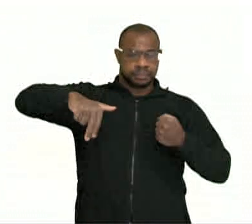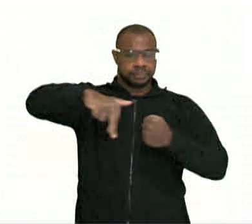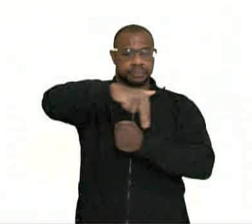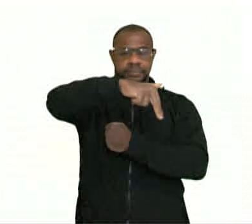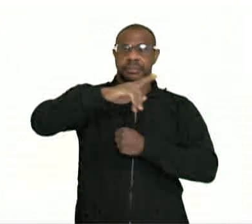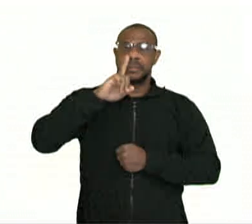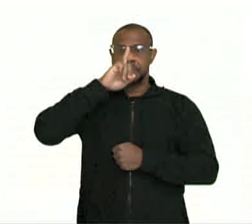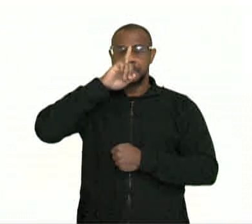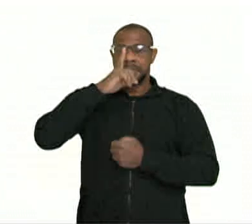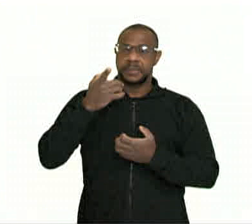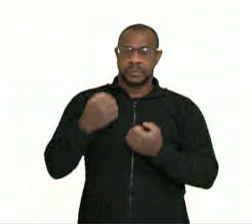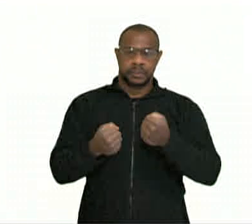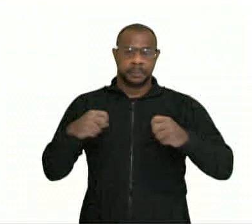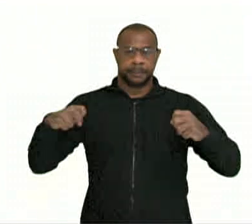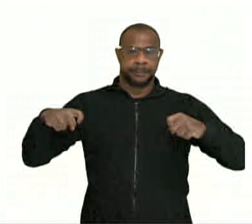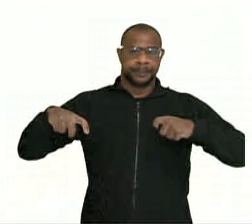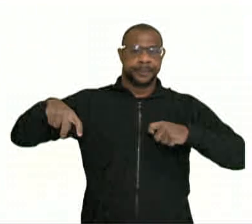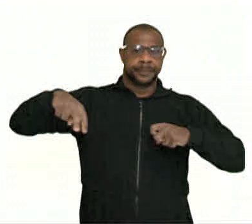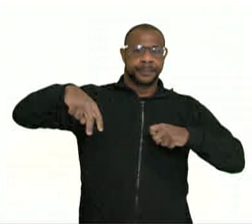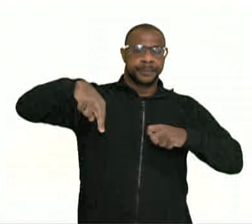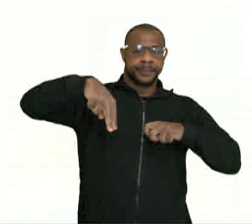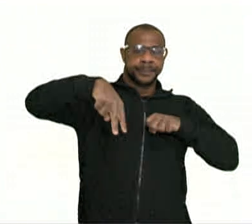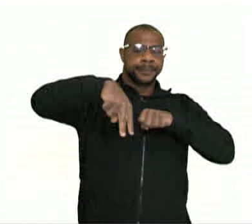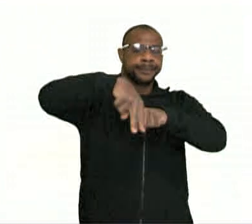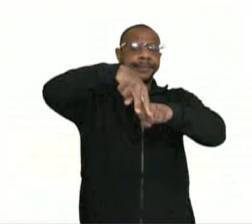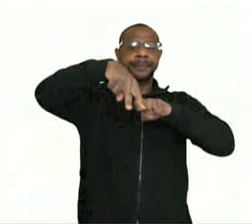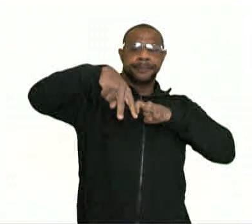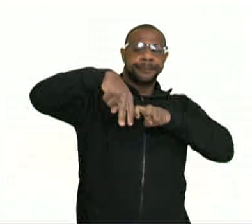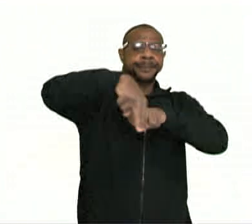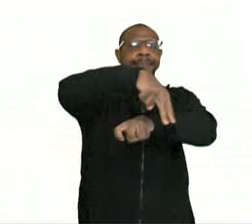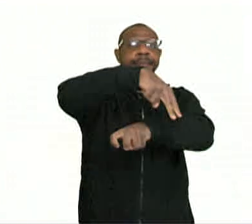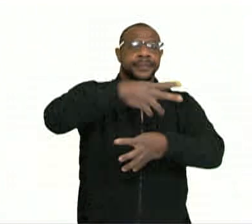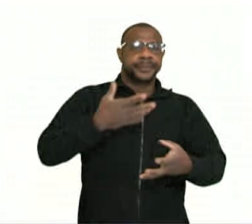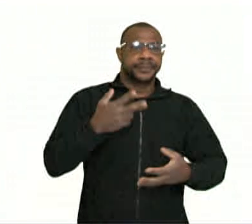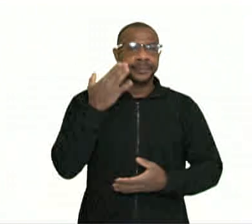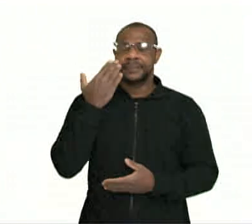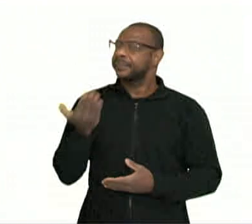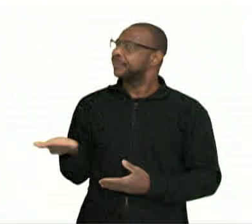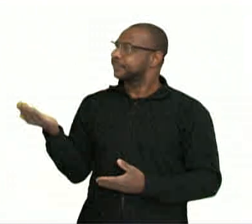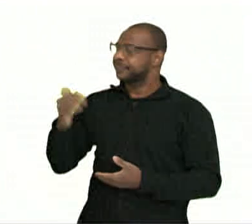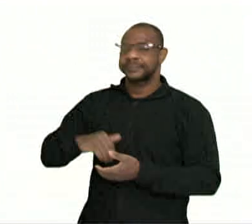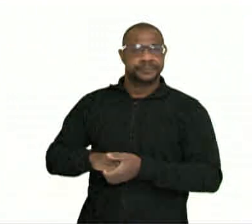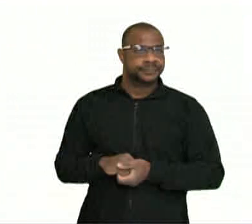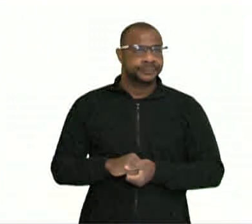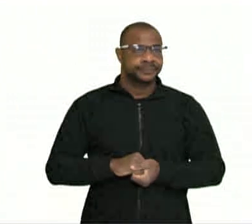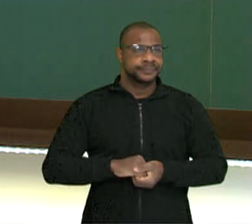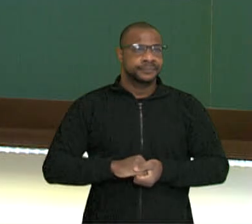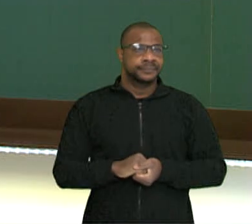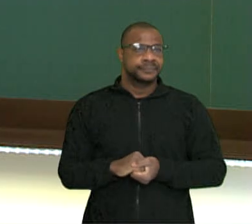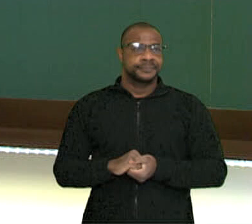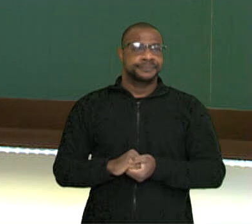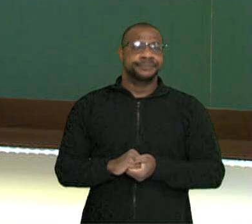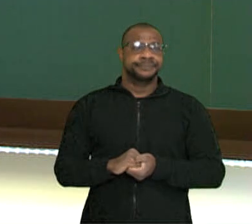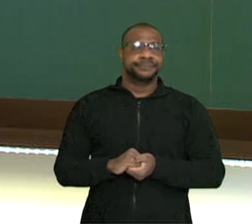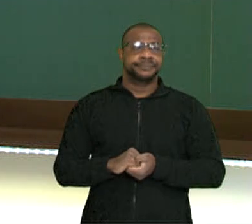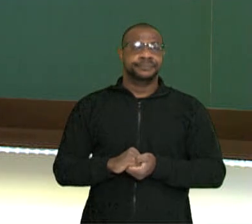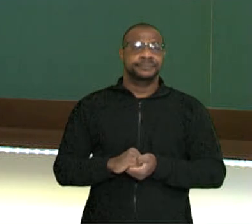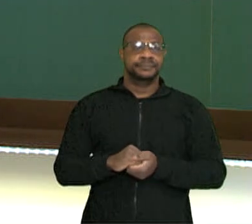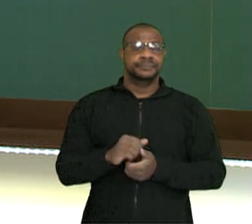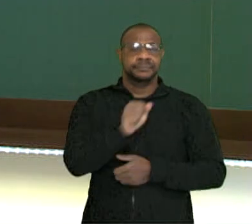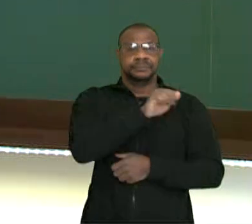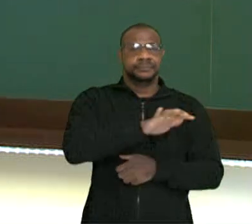Na faixa de segurança, atropelando o pedestre. Aqui, ó, também outras. Todas